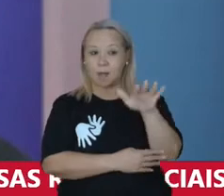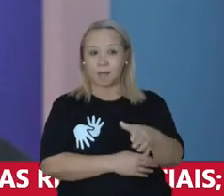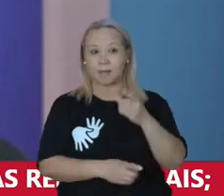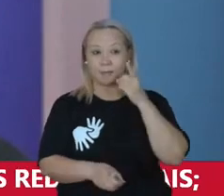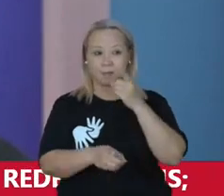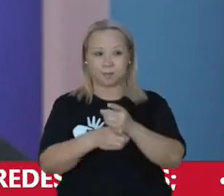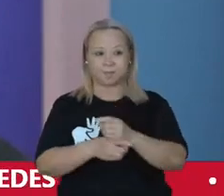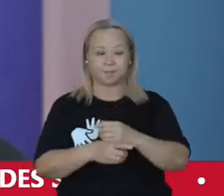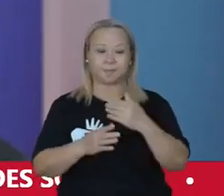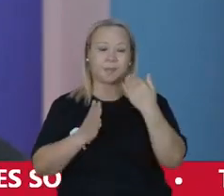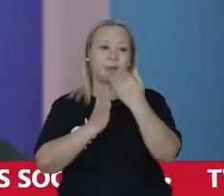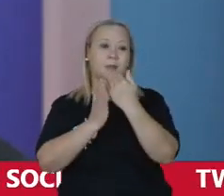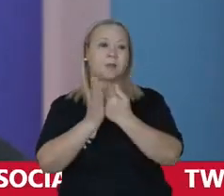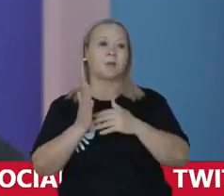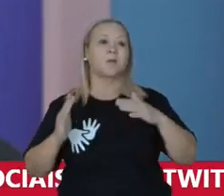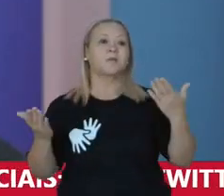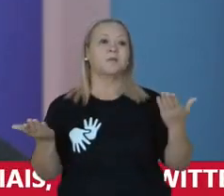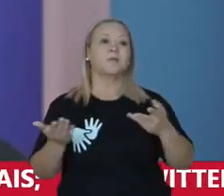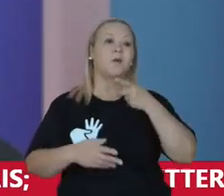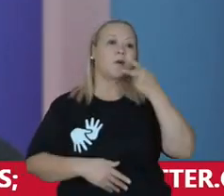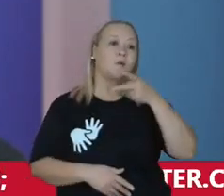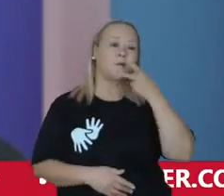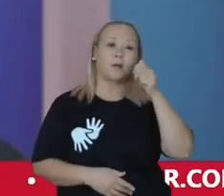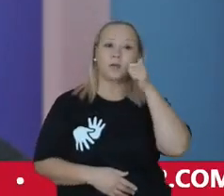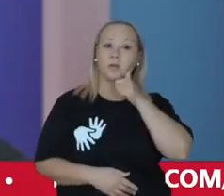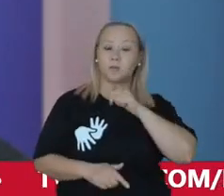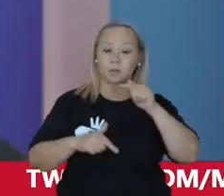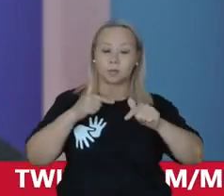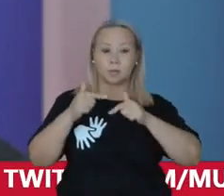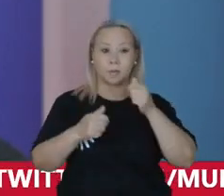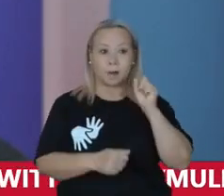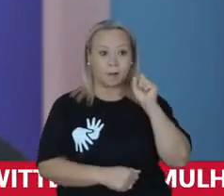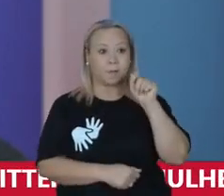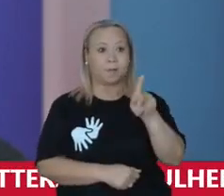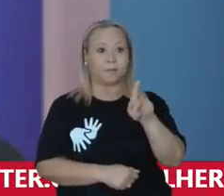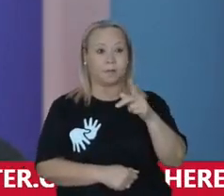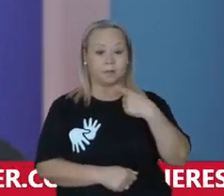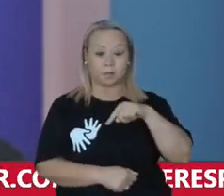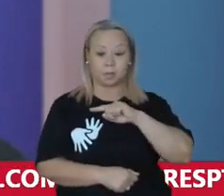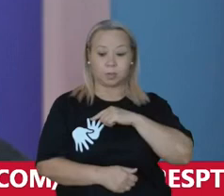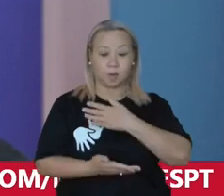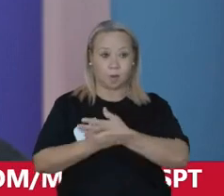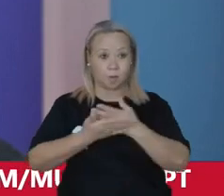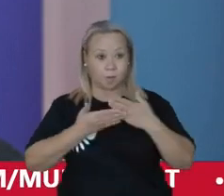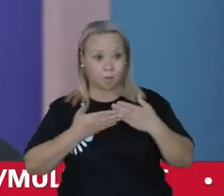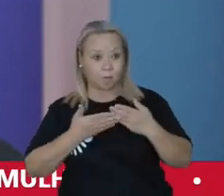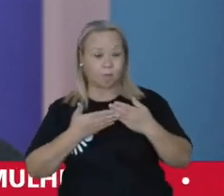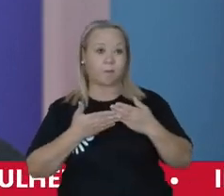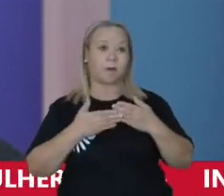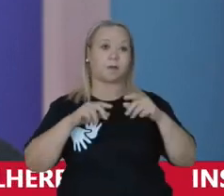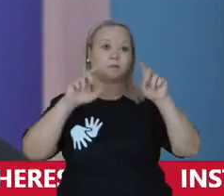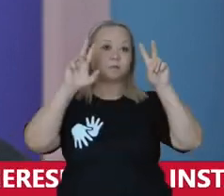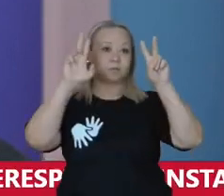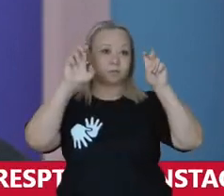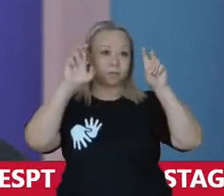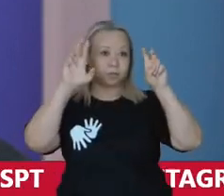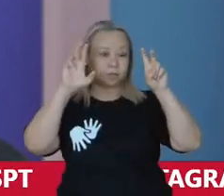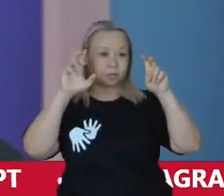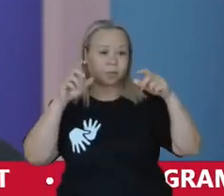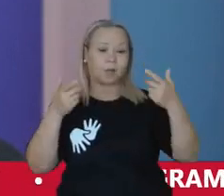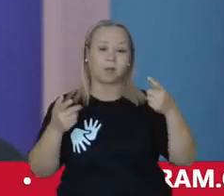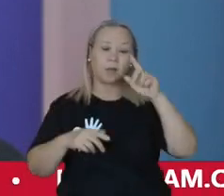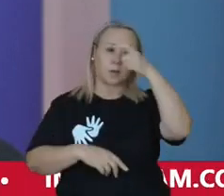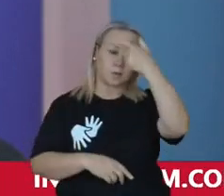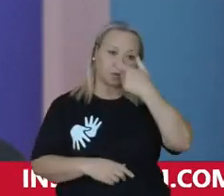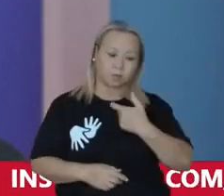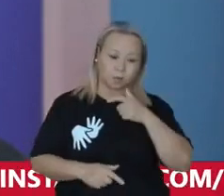No programa de hoje vamos falar sobre mulheres, trabalho e previdência e a gente começa com alguns trechos da aula Somos